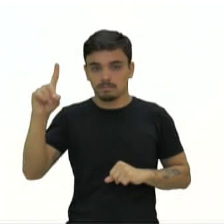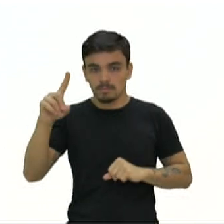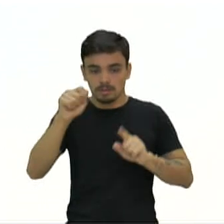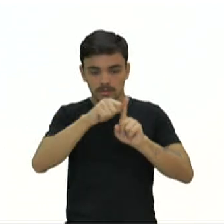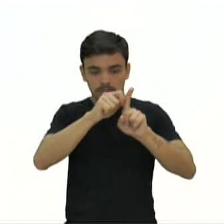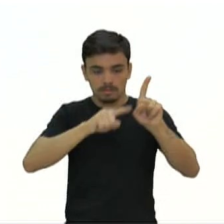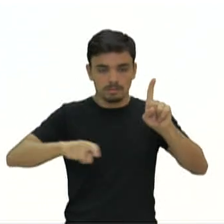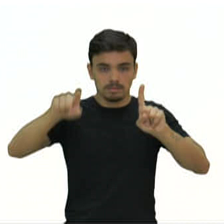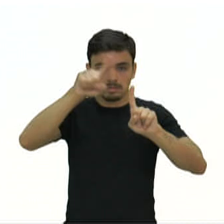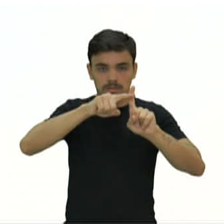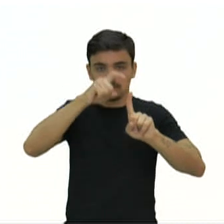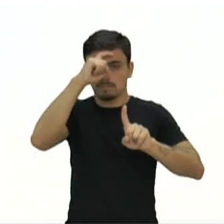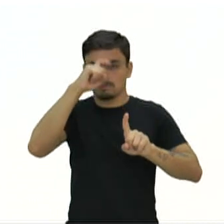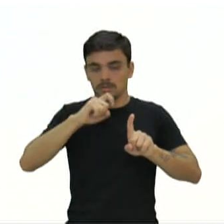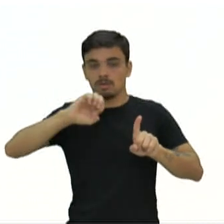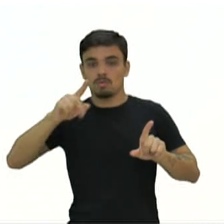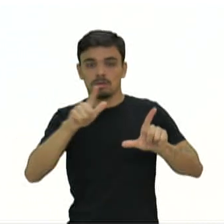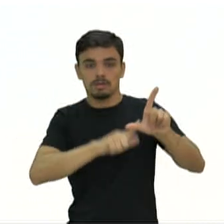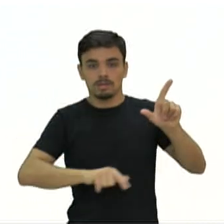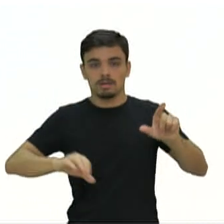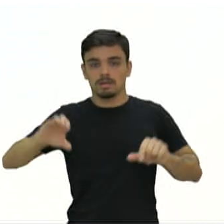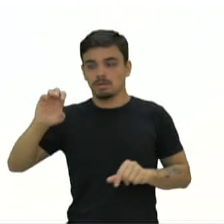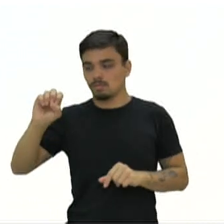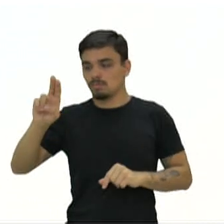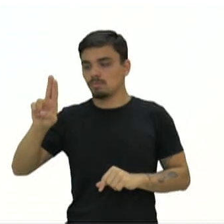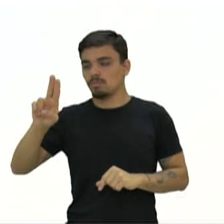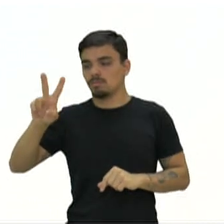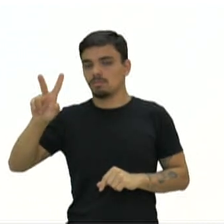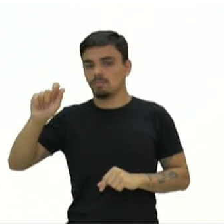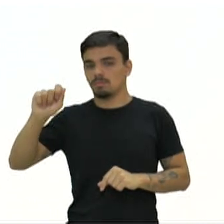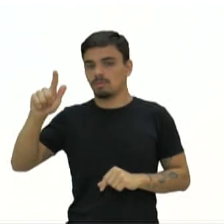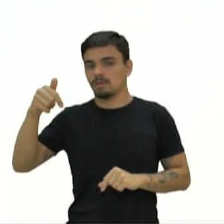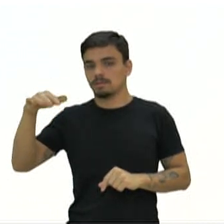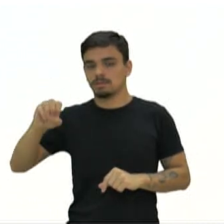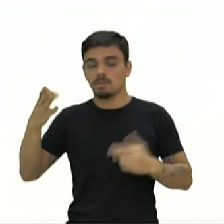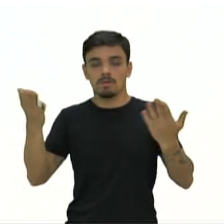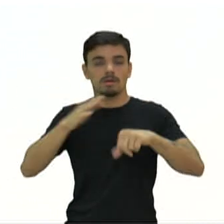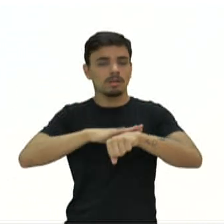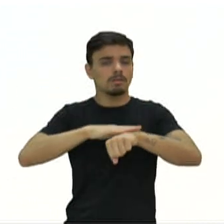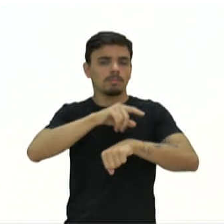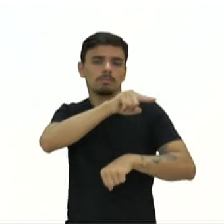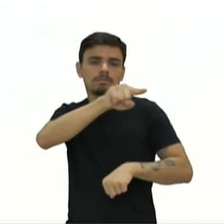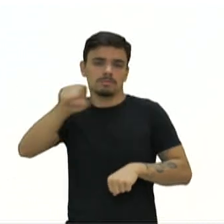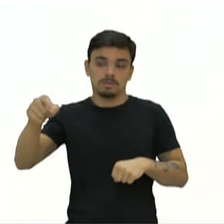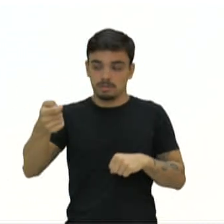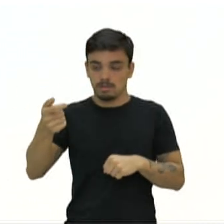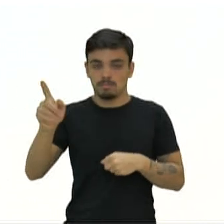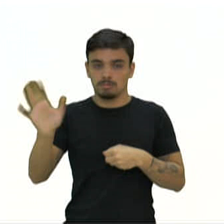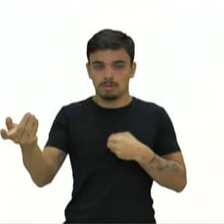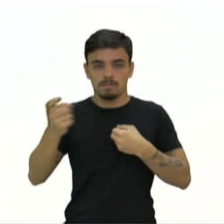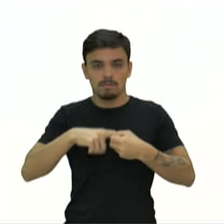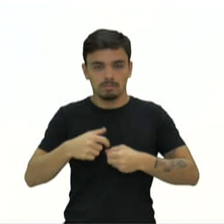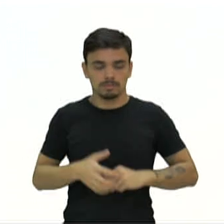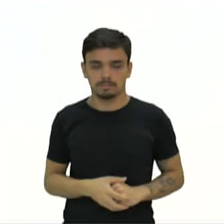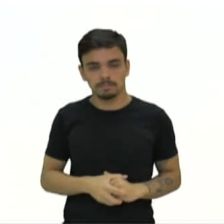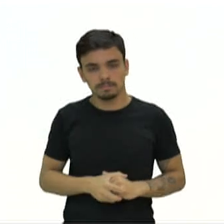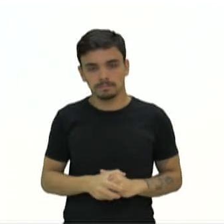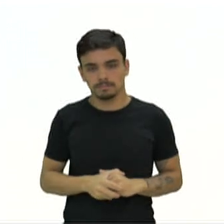ciclo menstrual ou letra E, ovulação. Dou mais um tempinho para vocês, daqui a pouquinho a gente volta.